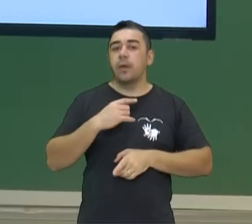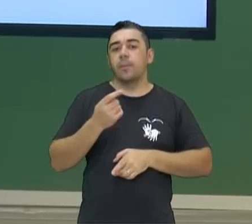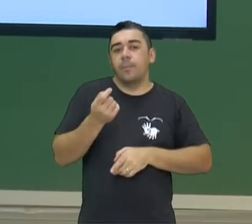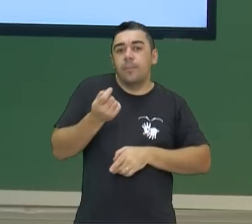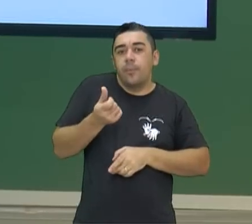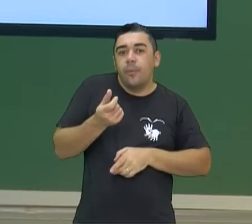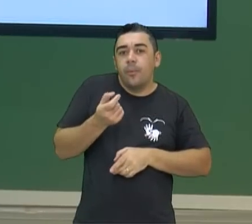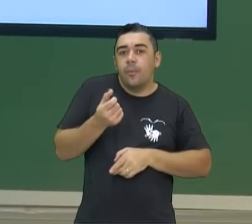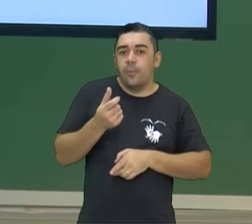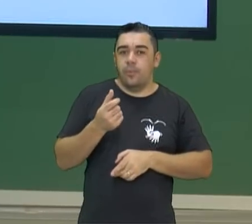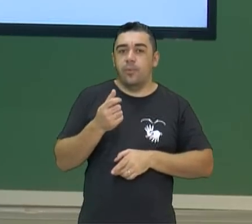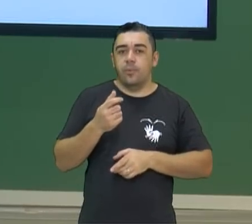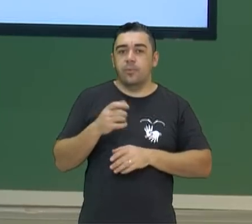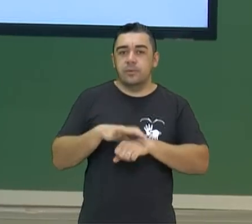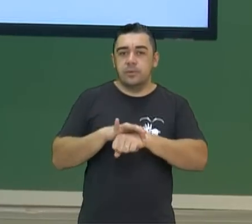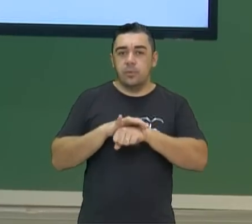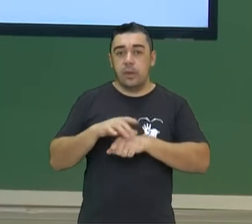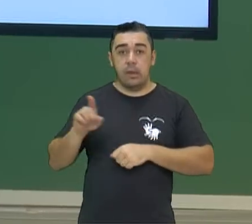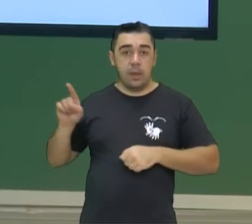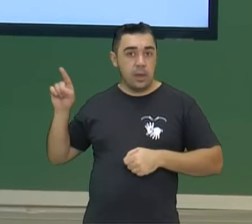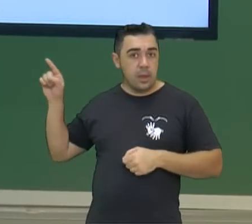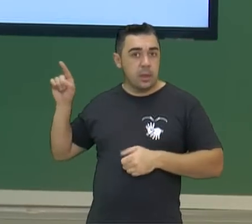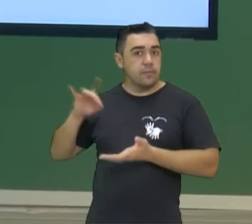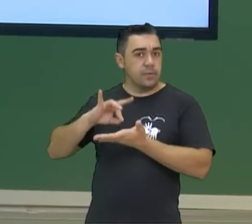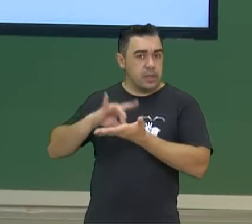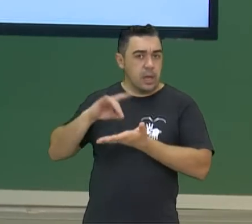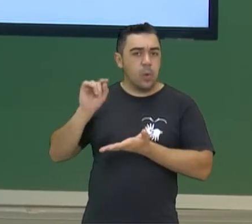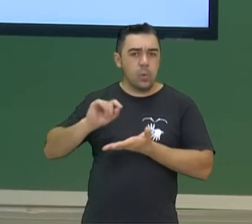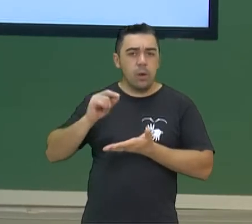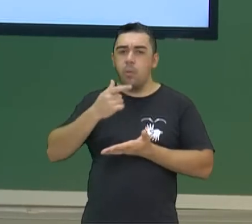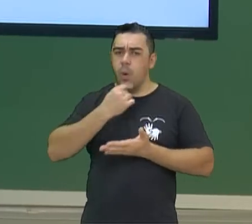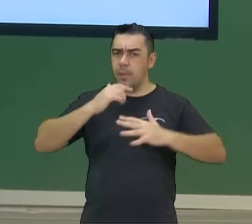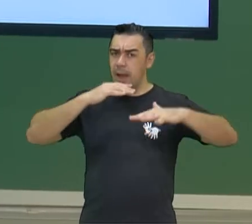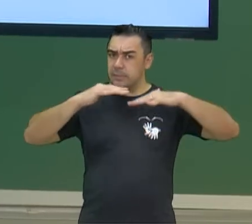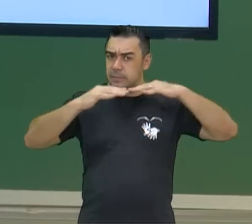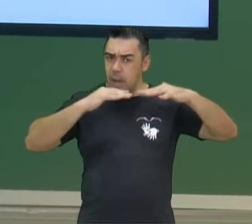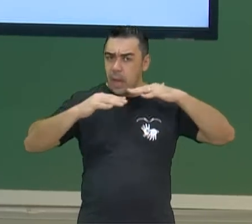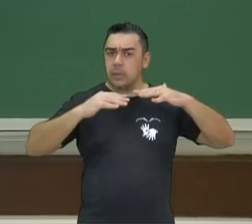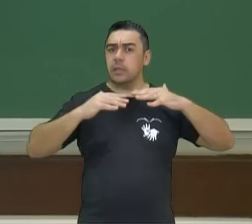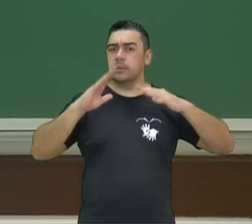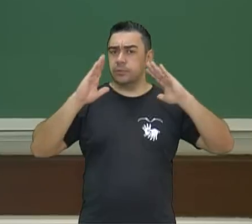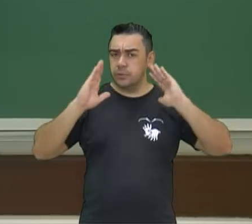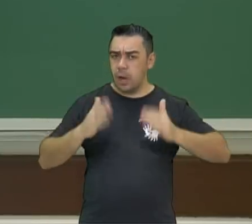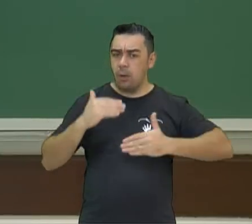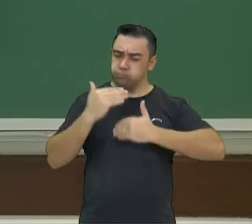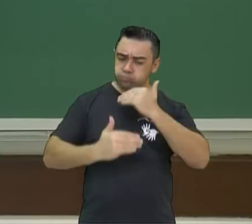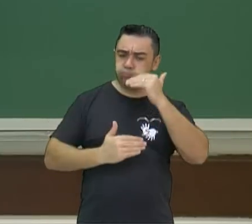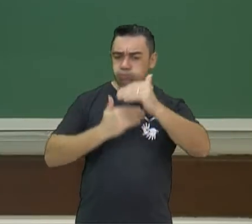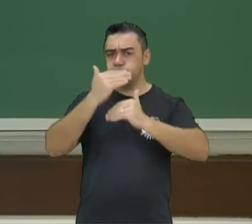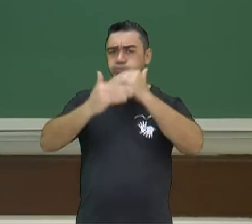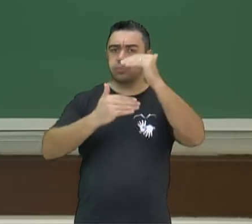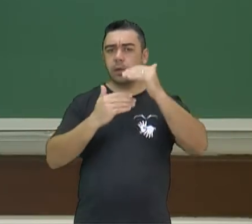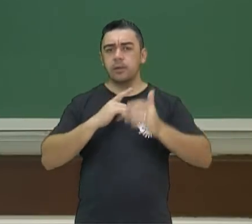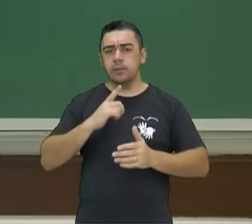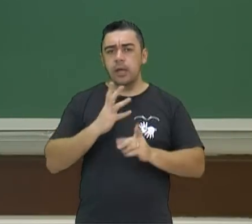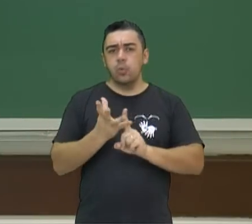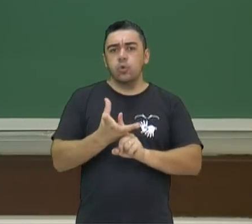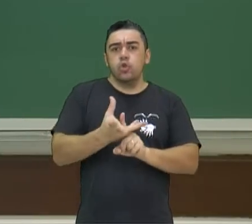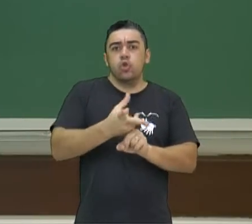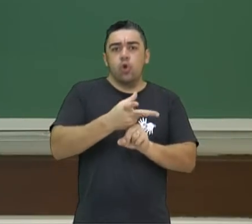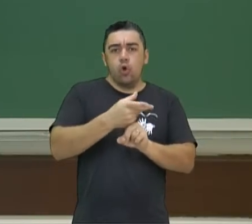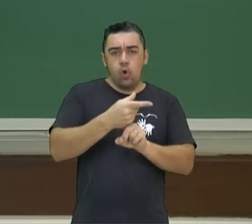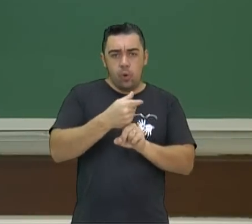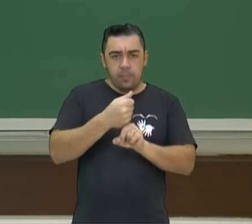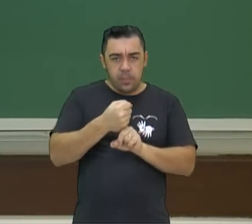de segurança. Então, esse realmente é um atleta mais avançado dessa modalidade, Ele tem um excelente domínio do